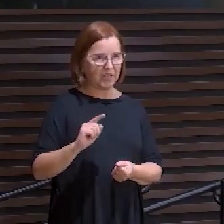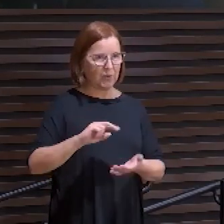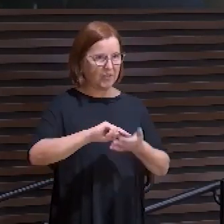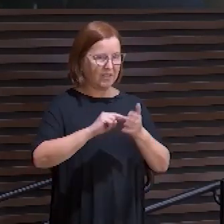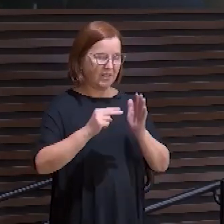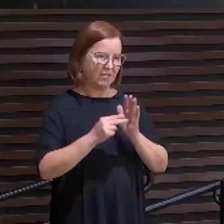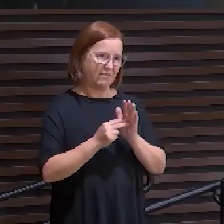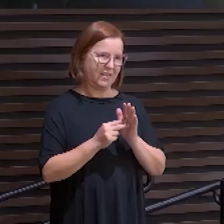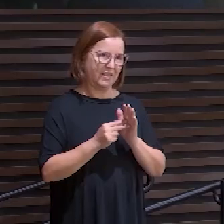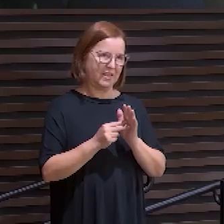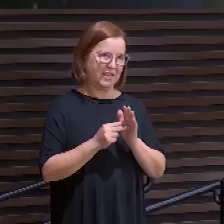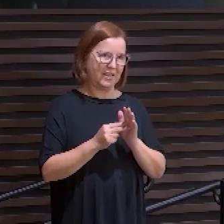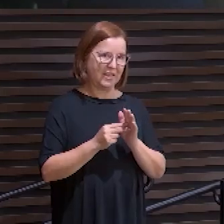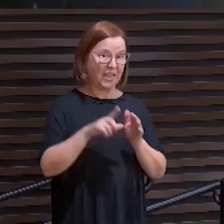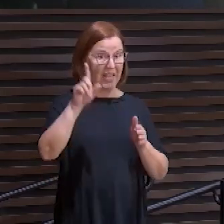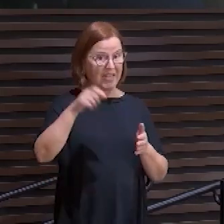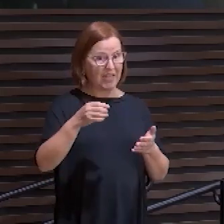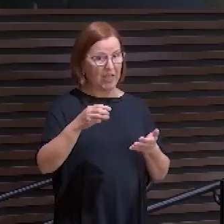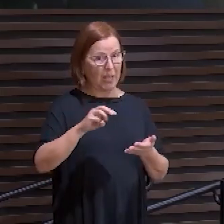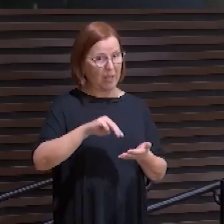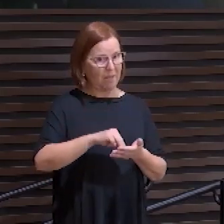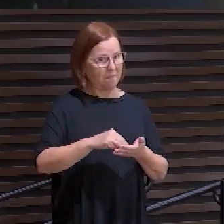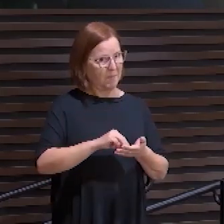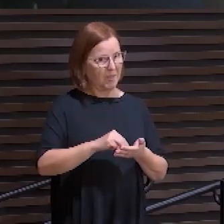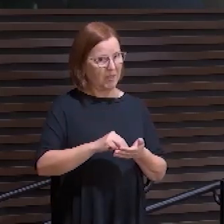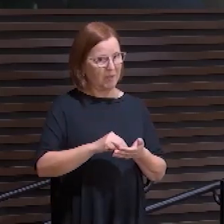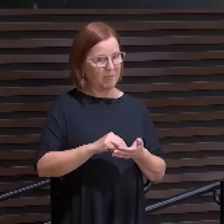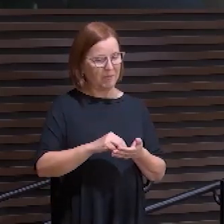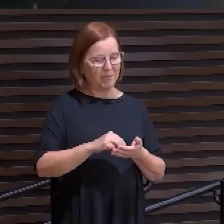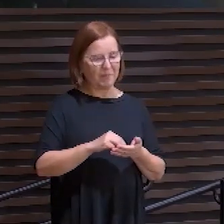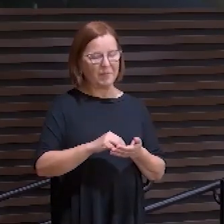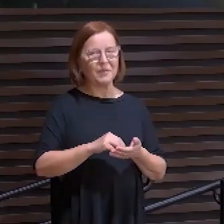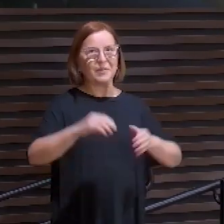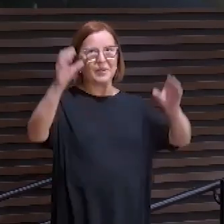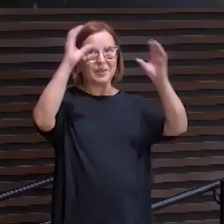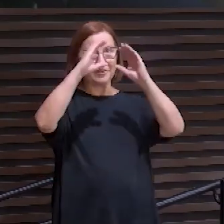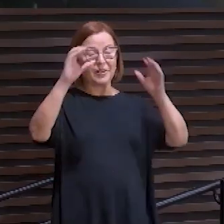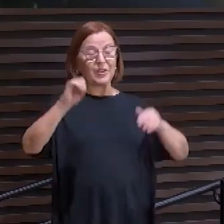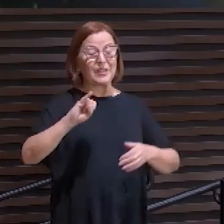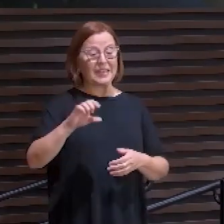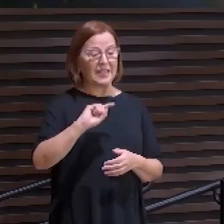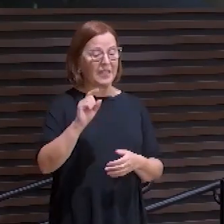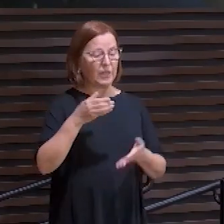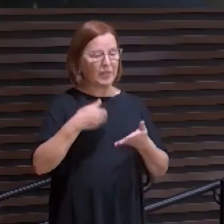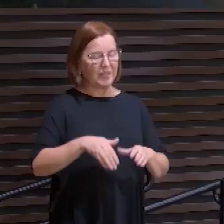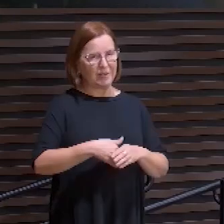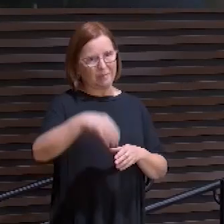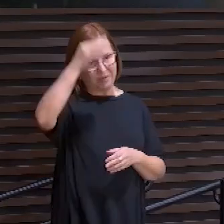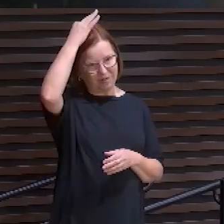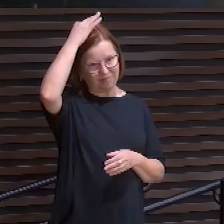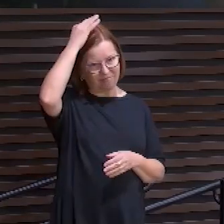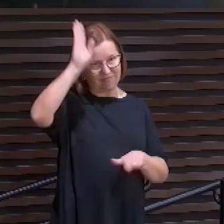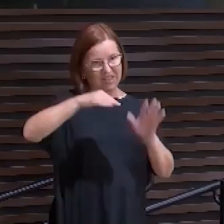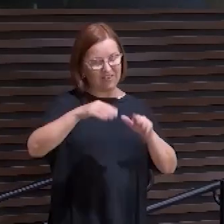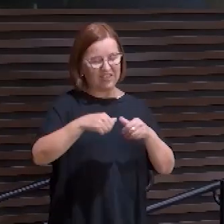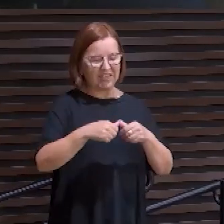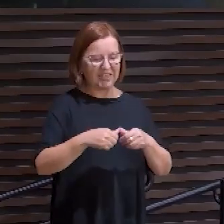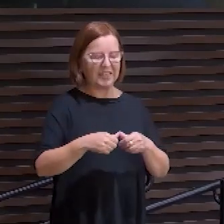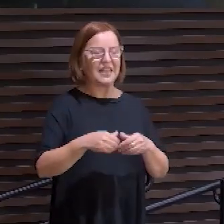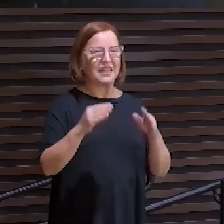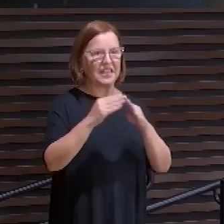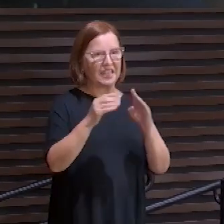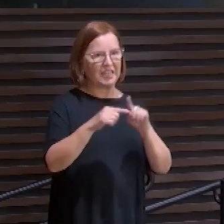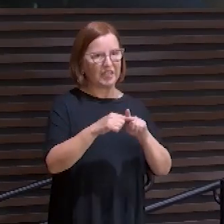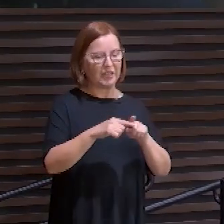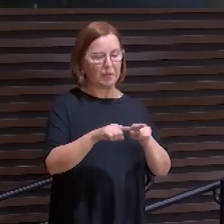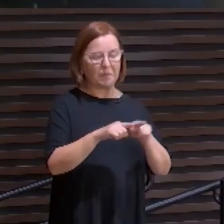ele seja membro da raça celestial se não nascer de novo. Às vezes está na igreja, mas não está em Cristo. O que importa,